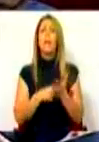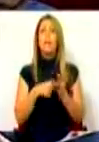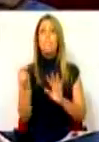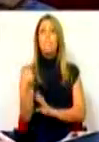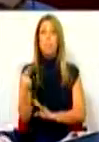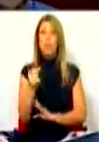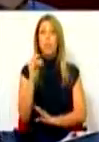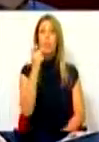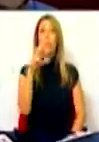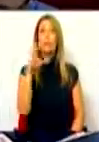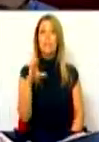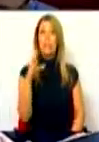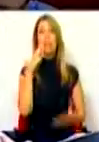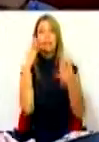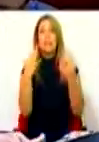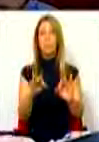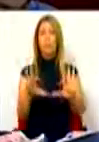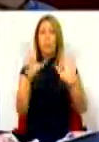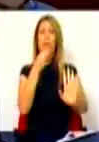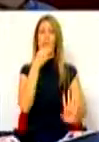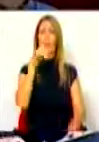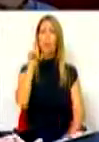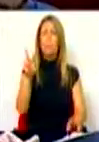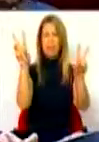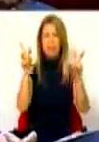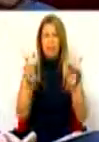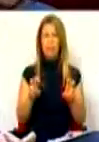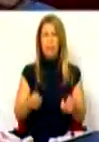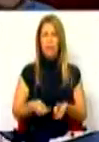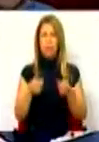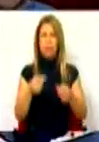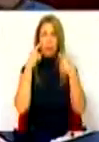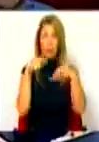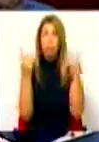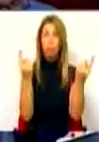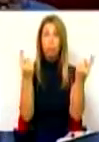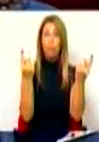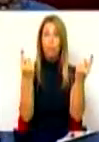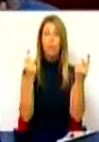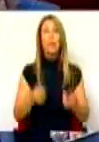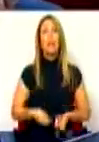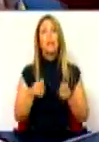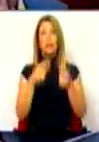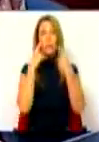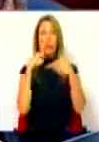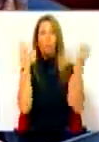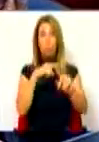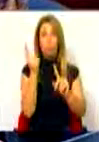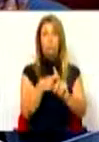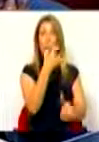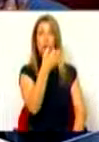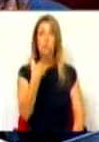simplificado. Mas fez também menção aos temas do investimento público. O investimento público em 2019